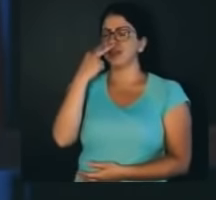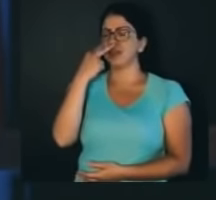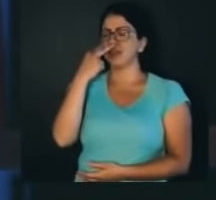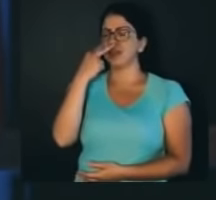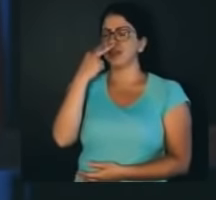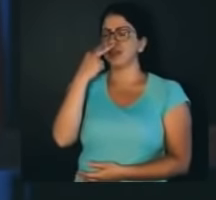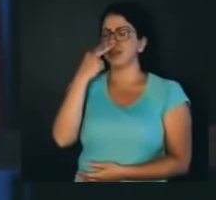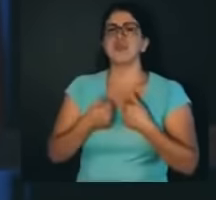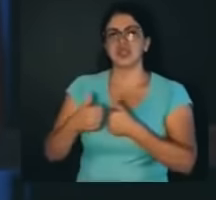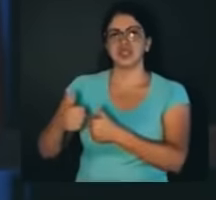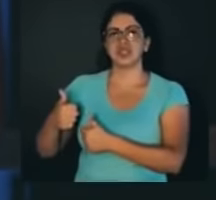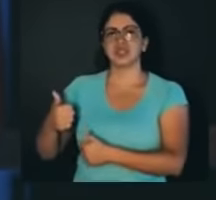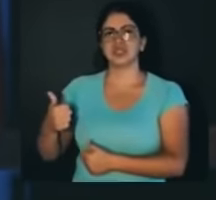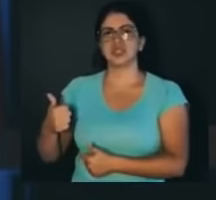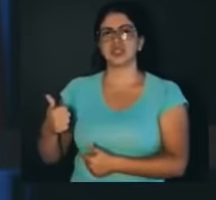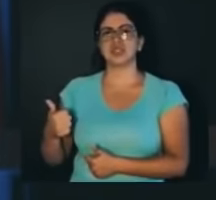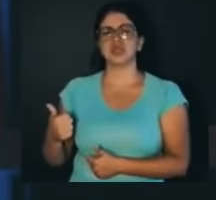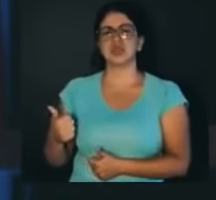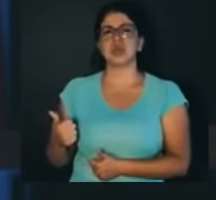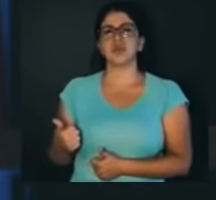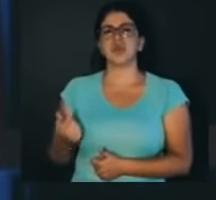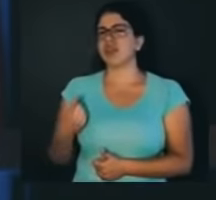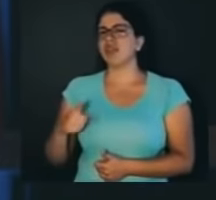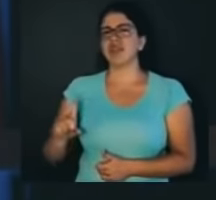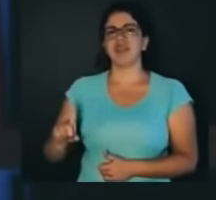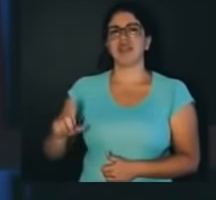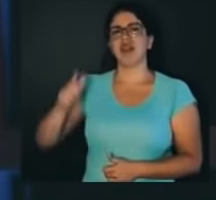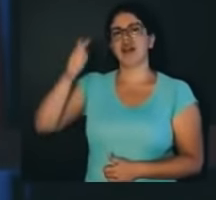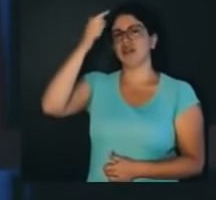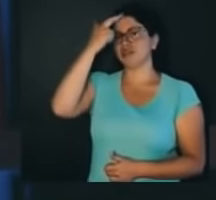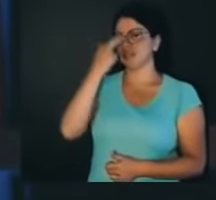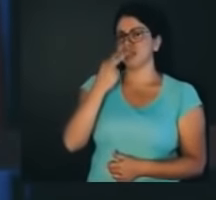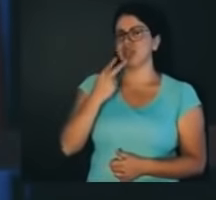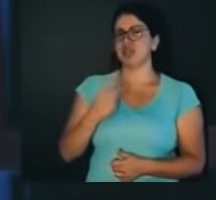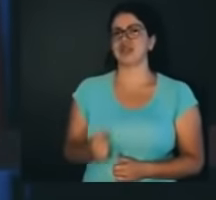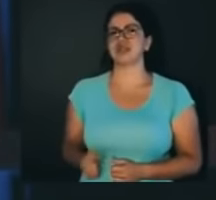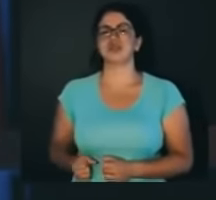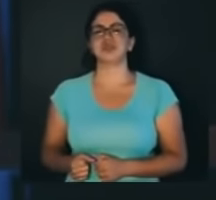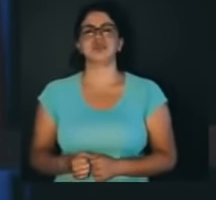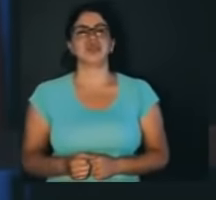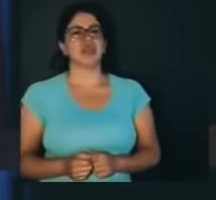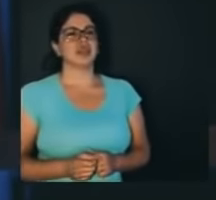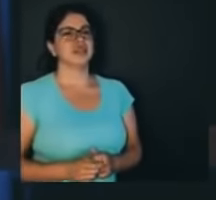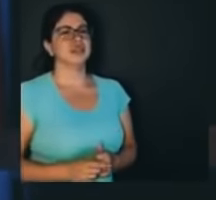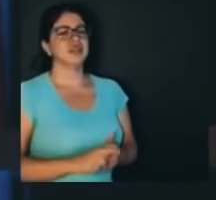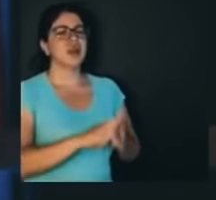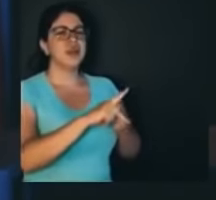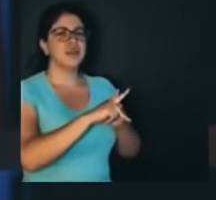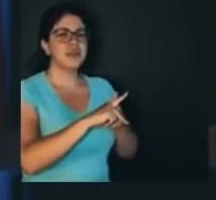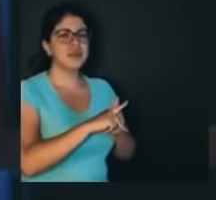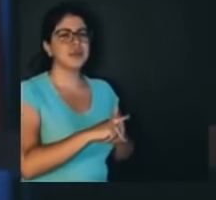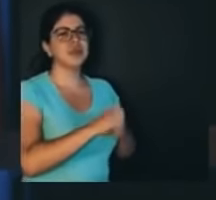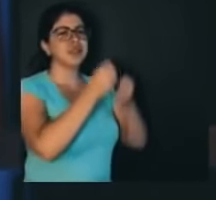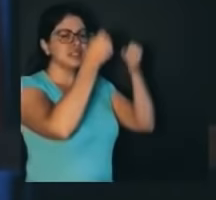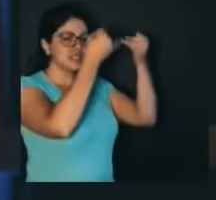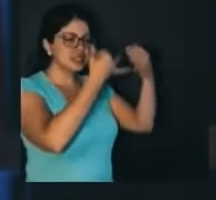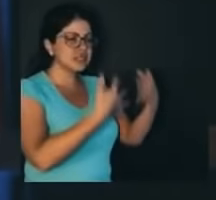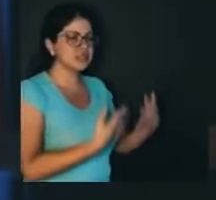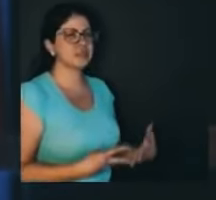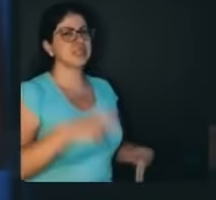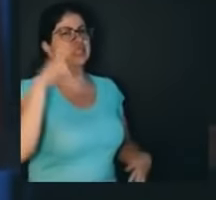disse a Pedro: explica-nos. Então lhe disse Pedro: desculpe, explica-nos a parábola. Jesus, porém,